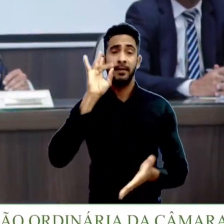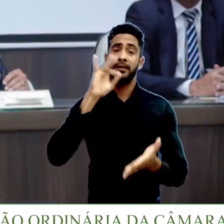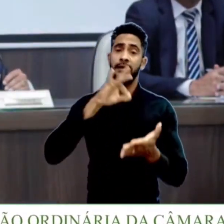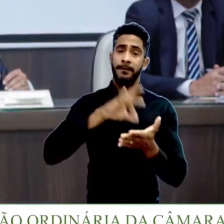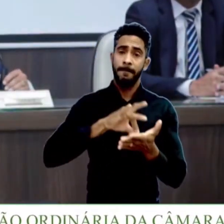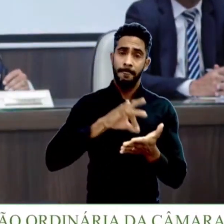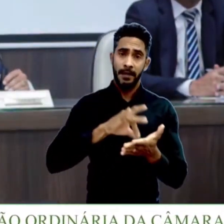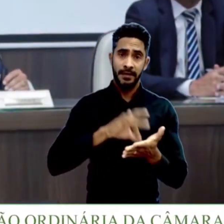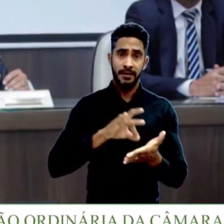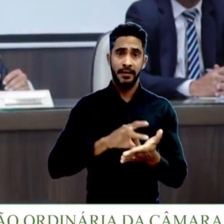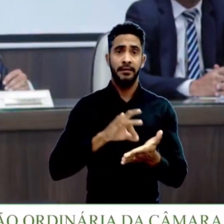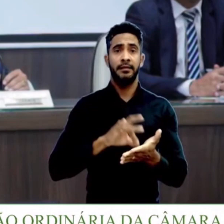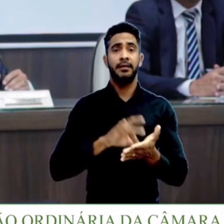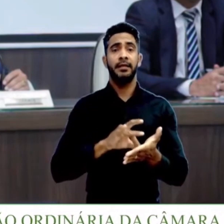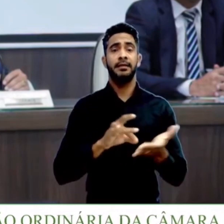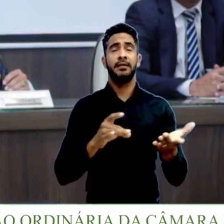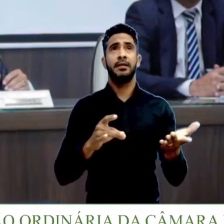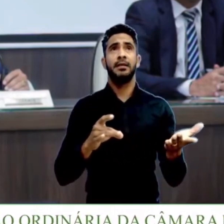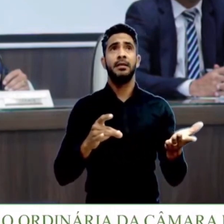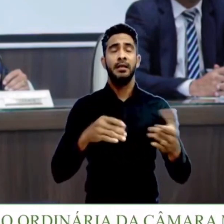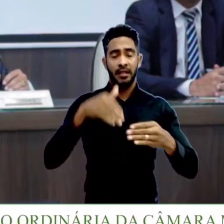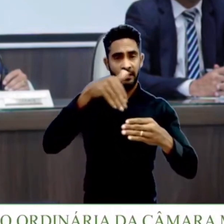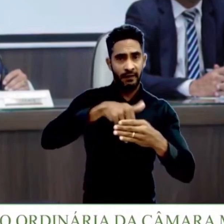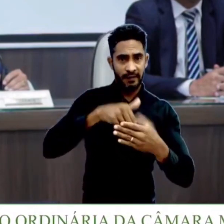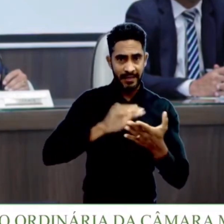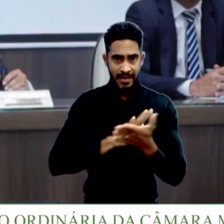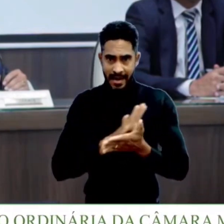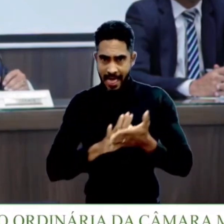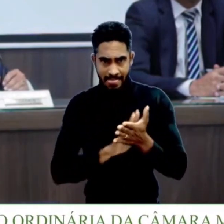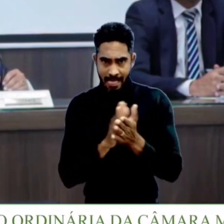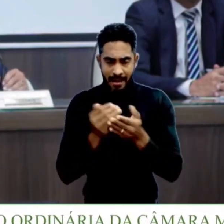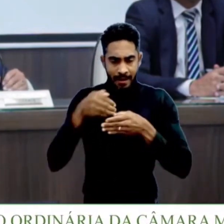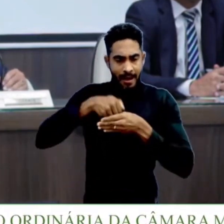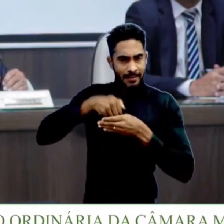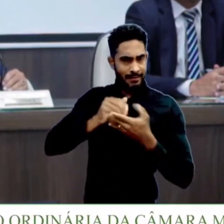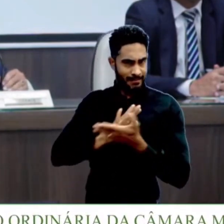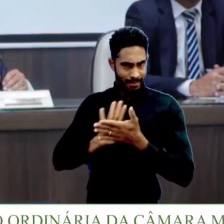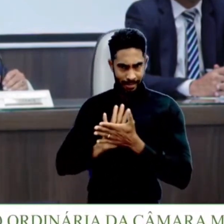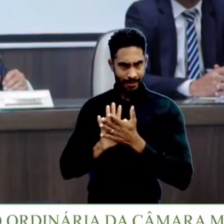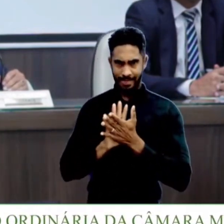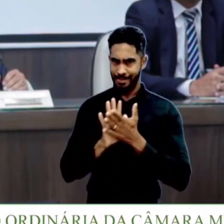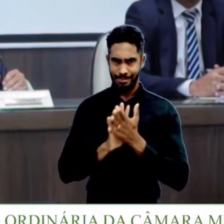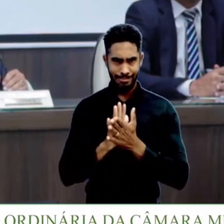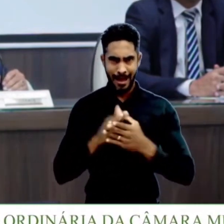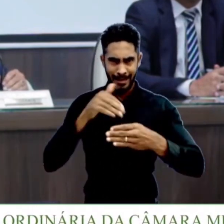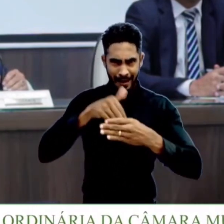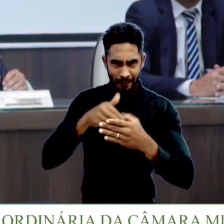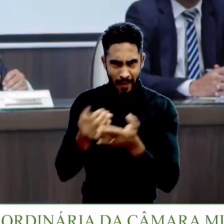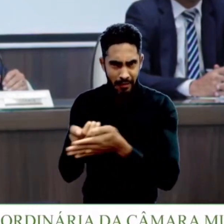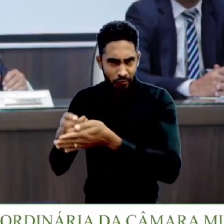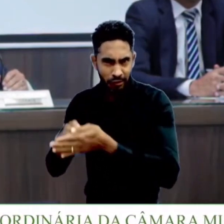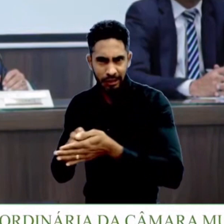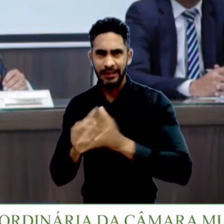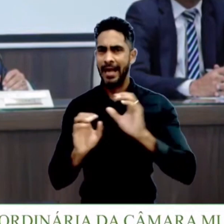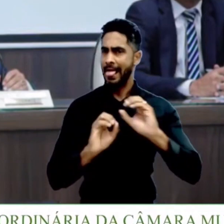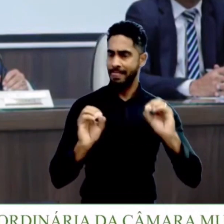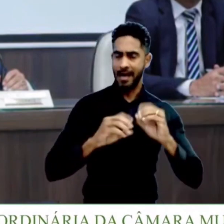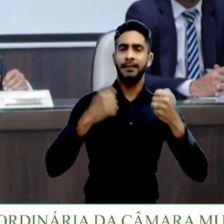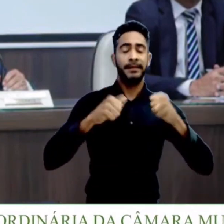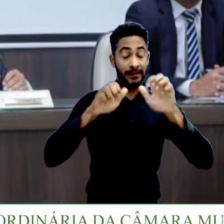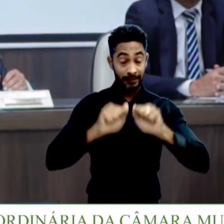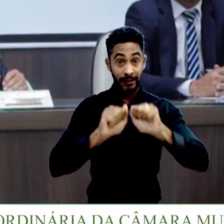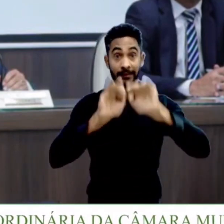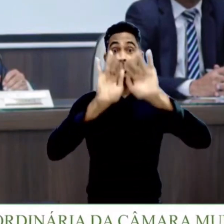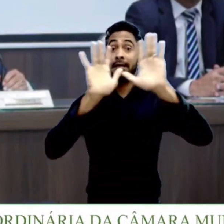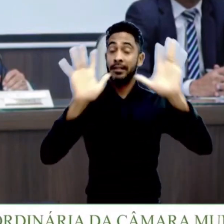que não vai ser votado nada às escondidas, não vai ser votado nada sem que haja o máximo de